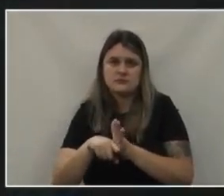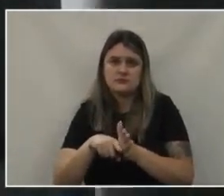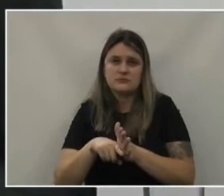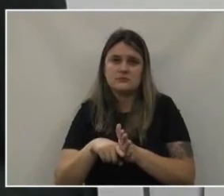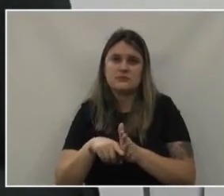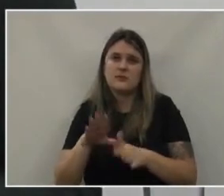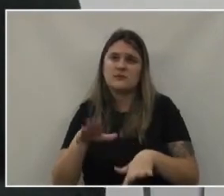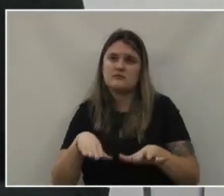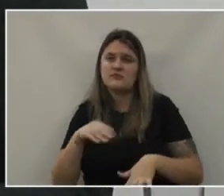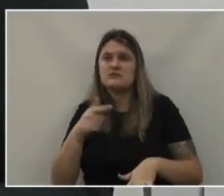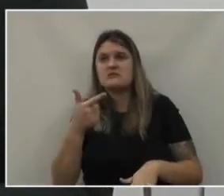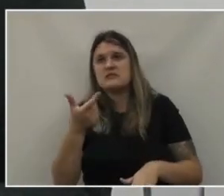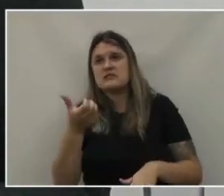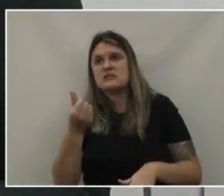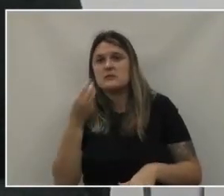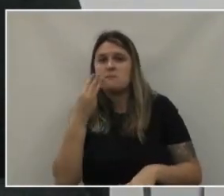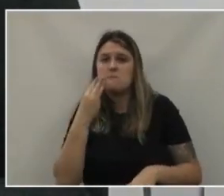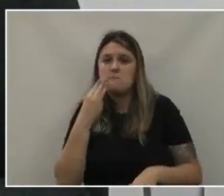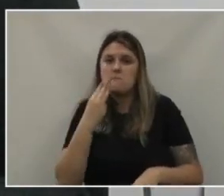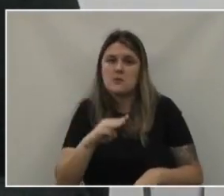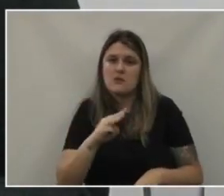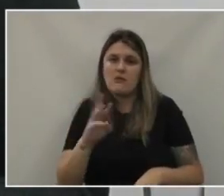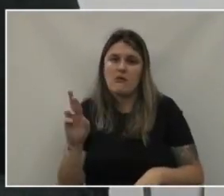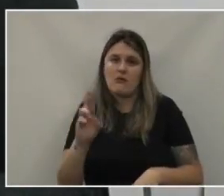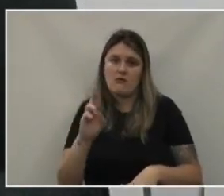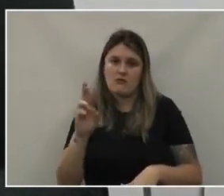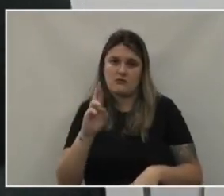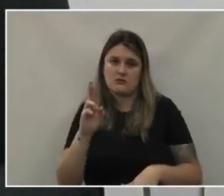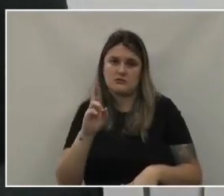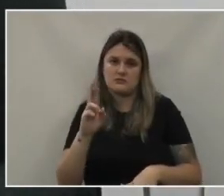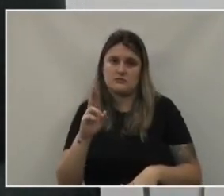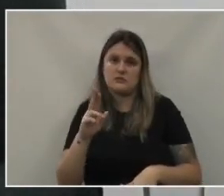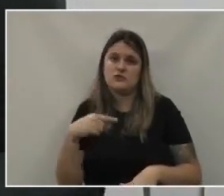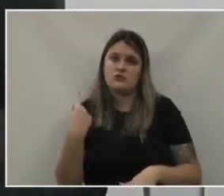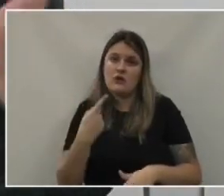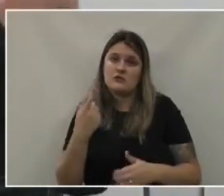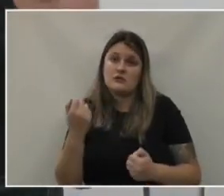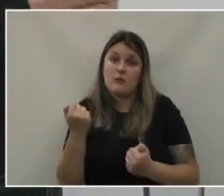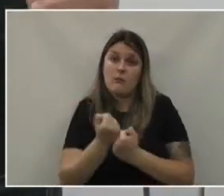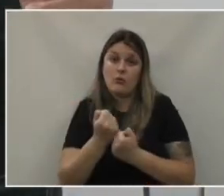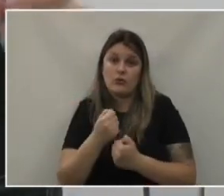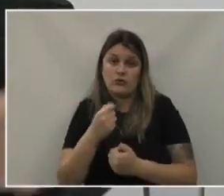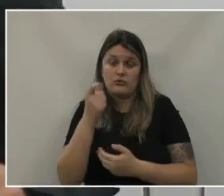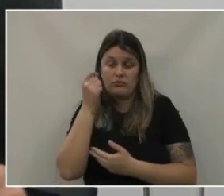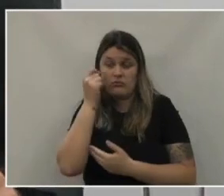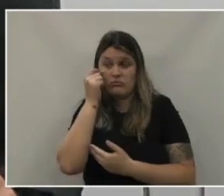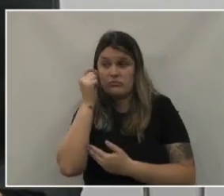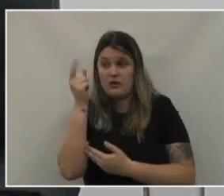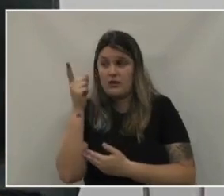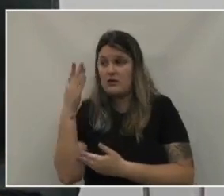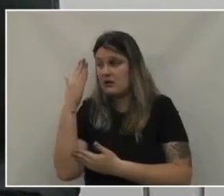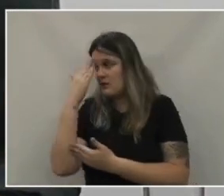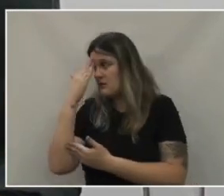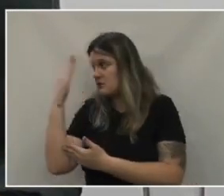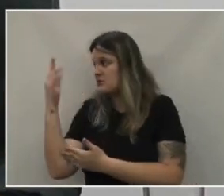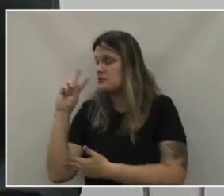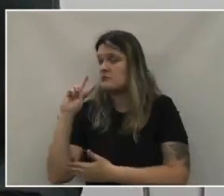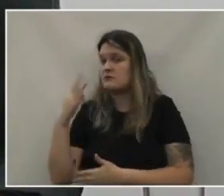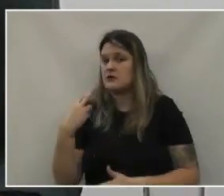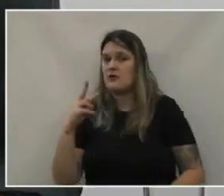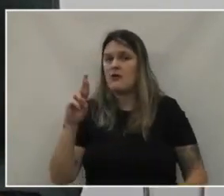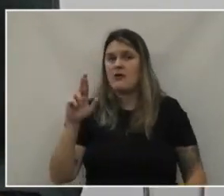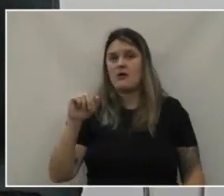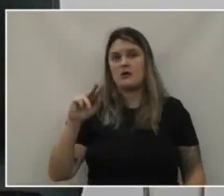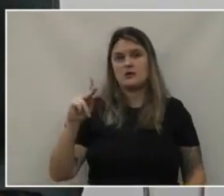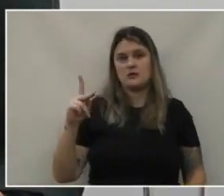na casa dos 26 milhões de reais. Então, estamos aqui para contribuir. Agradeço ao vereador Rático pelas palavras que falou